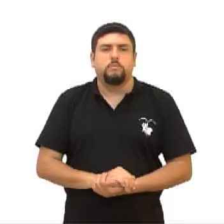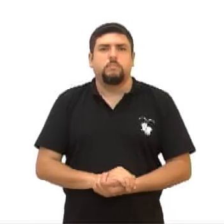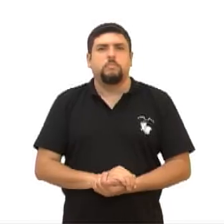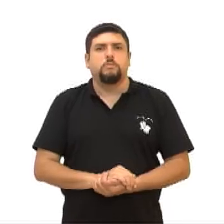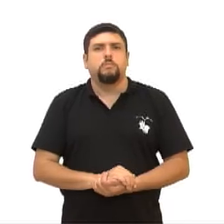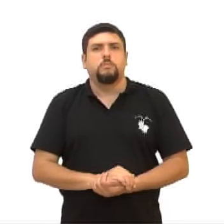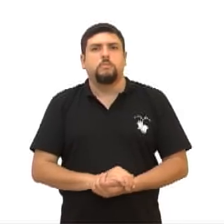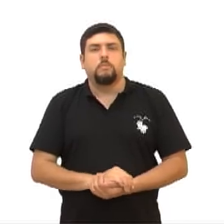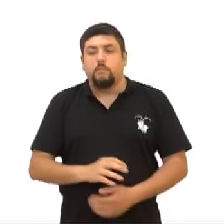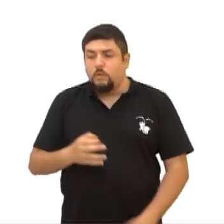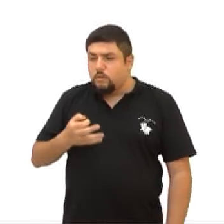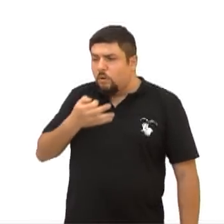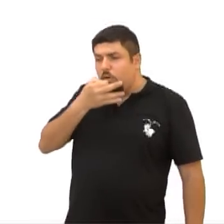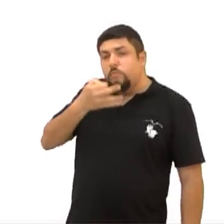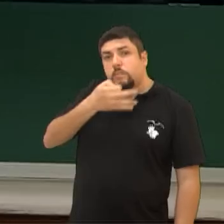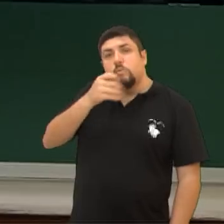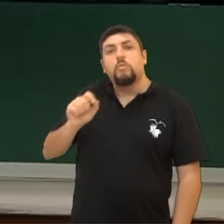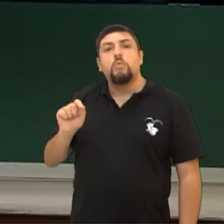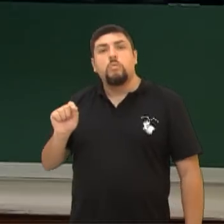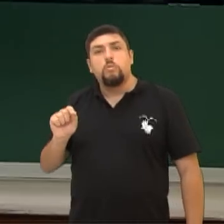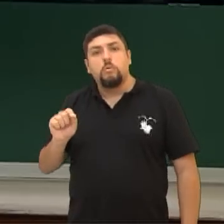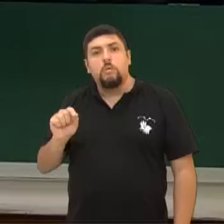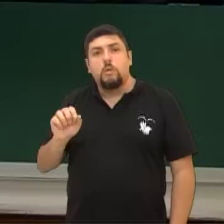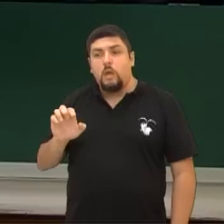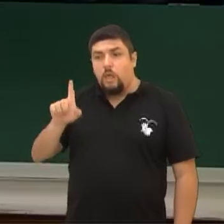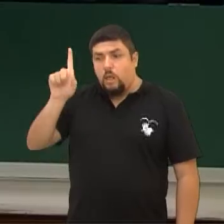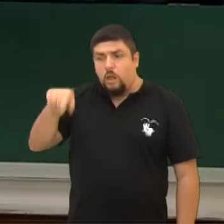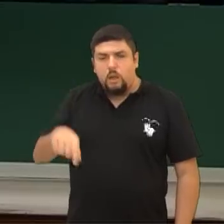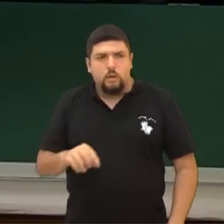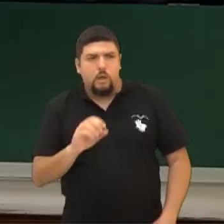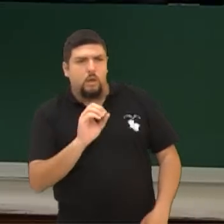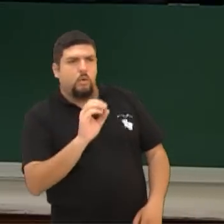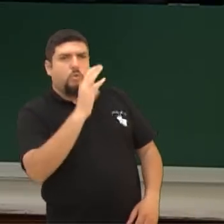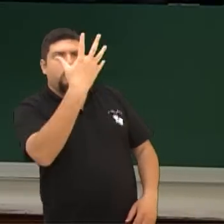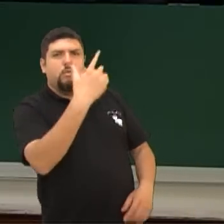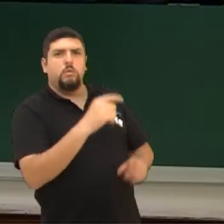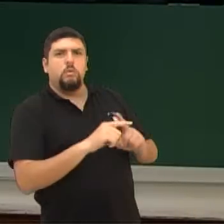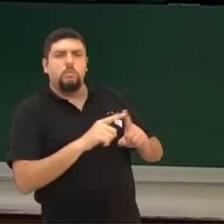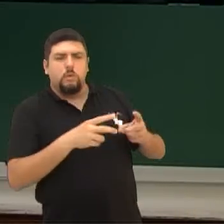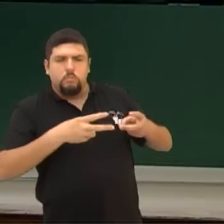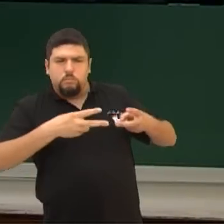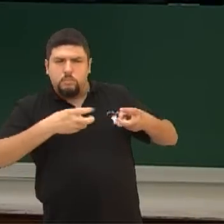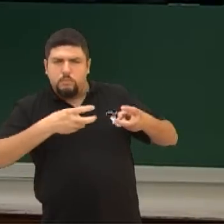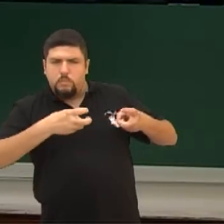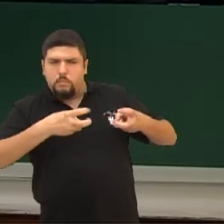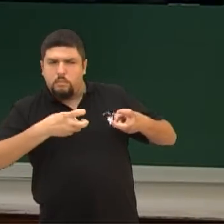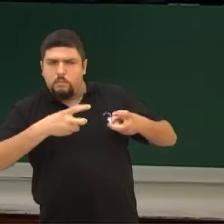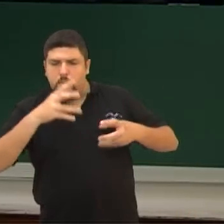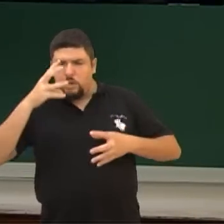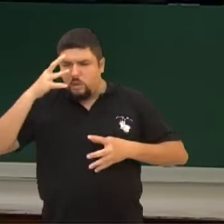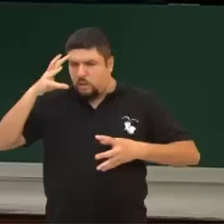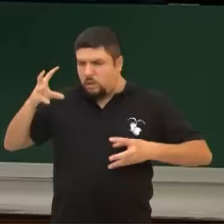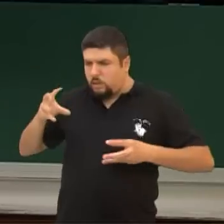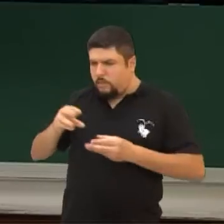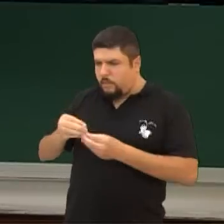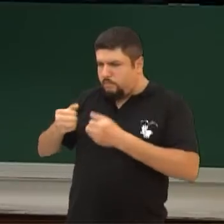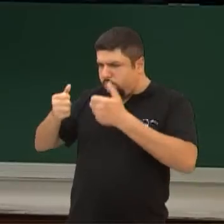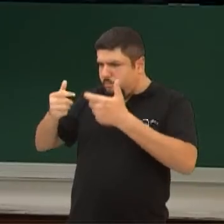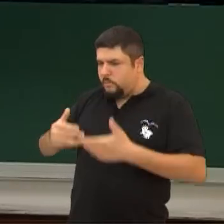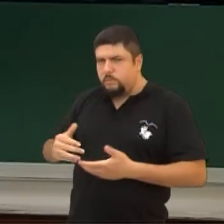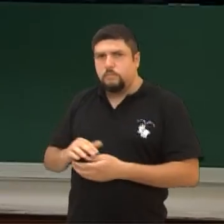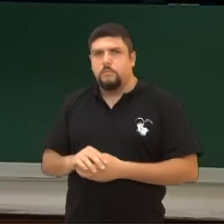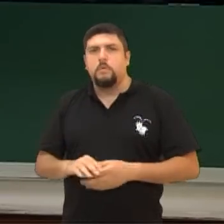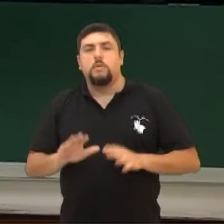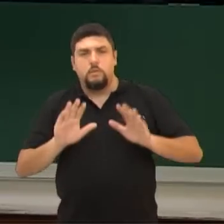que é opinião? É uma interpretação sobre aquilo que aconteceu. Então, vamos exemplificar isso.